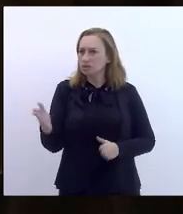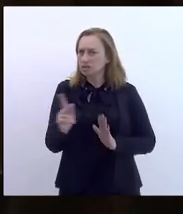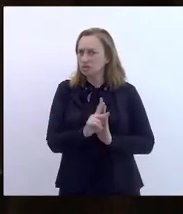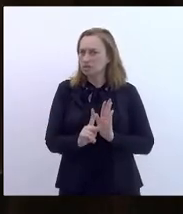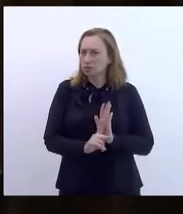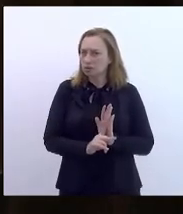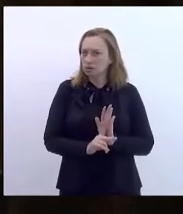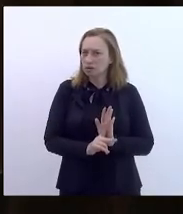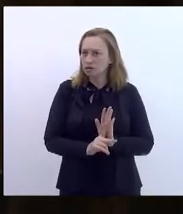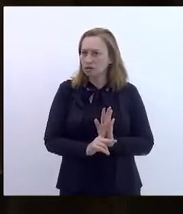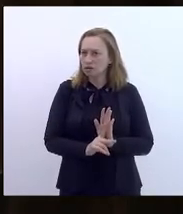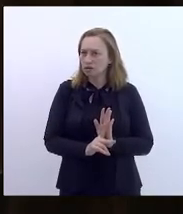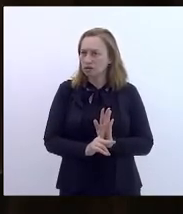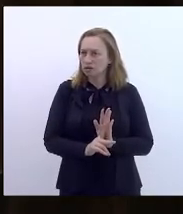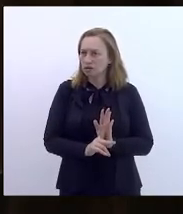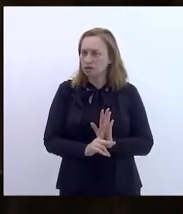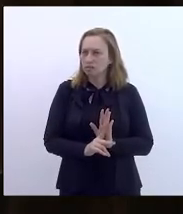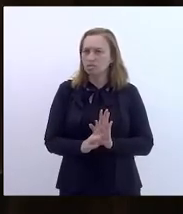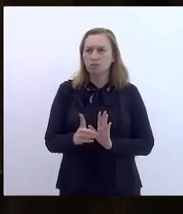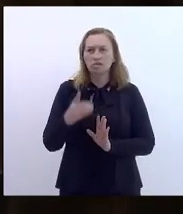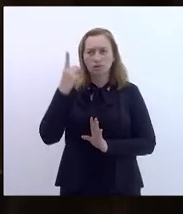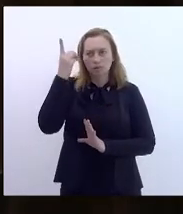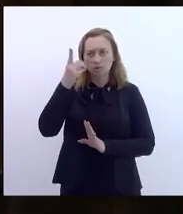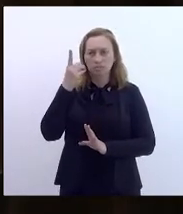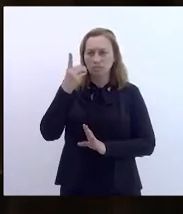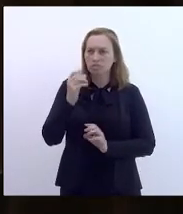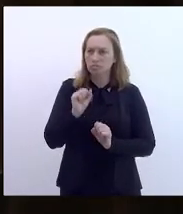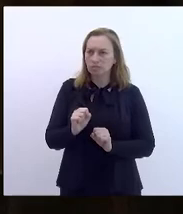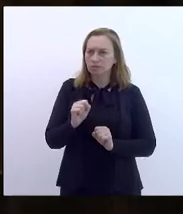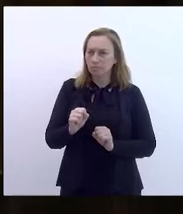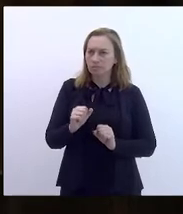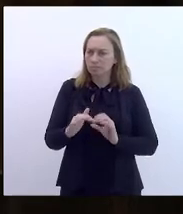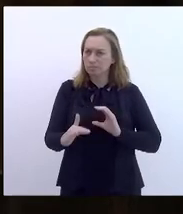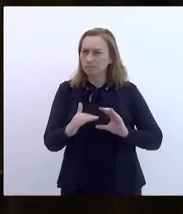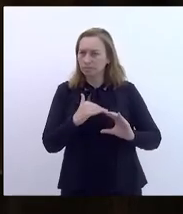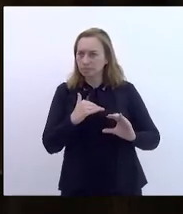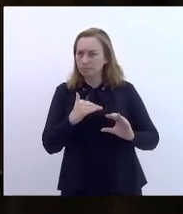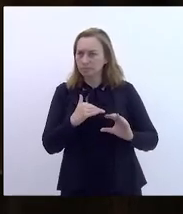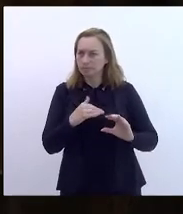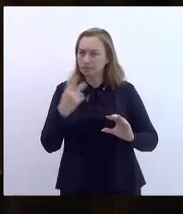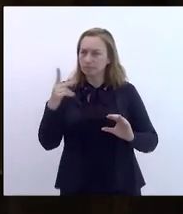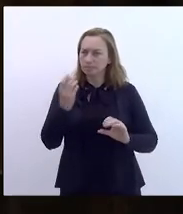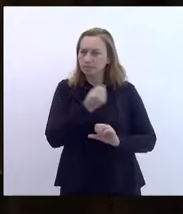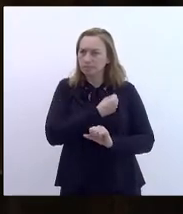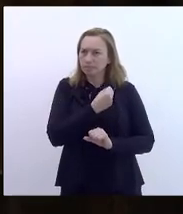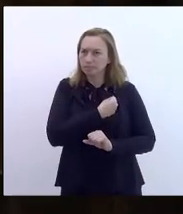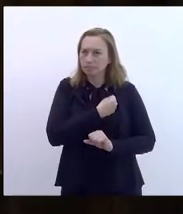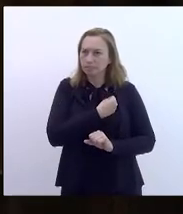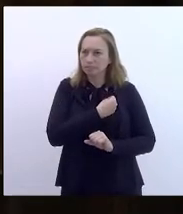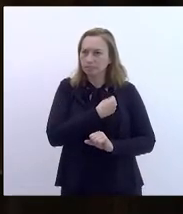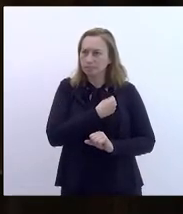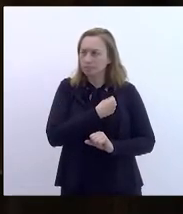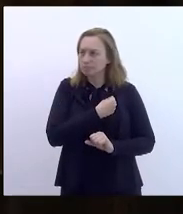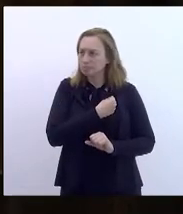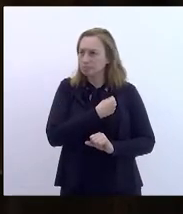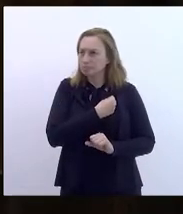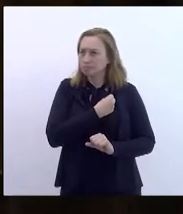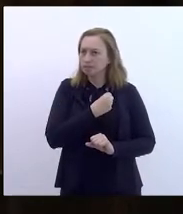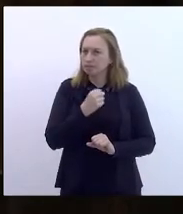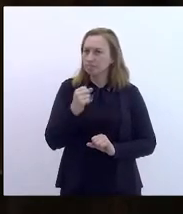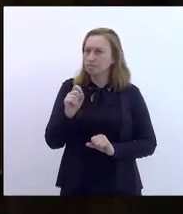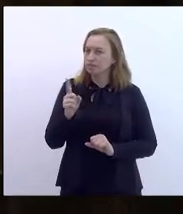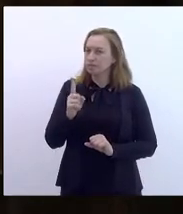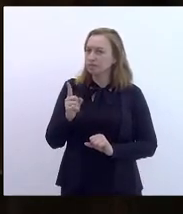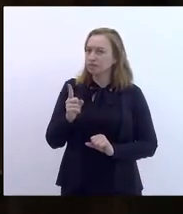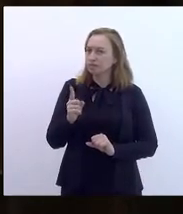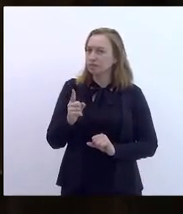se projeta e vou botar para senhora assim que a senhora puder disponibilizar para nós o seu telefone o número senão você